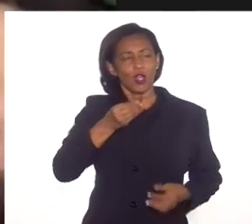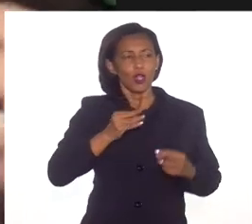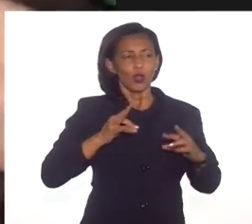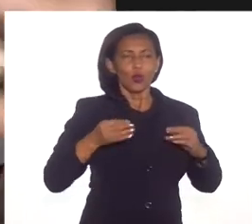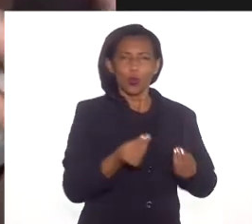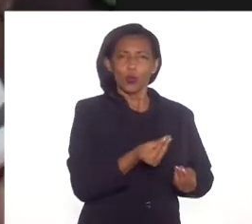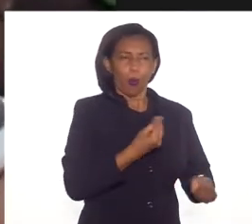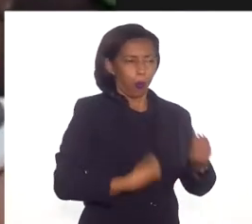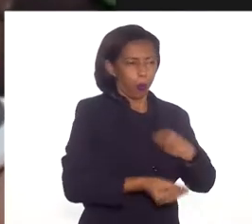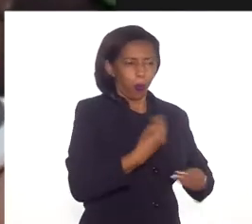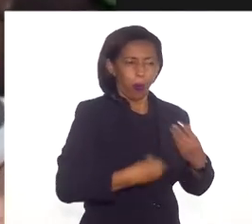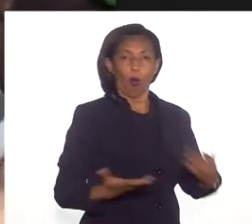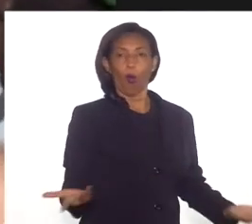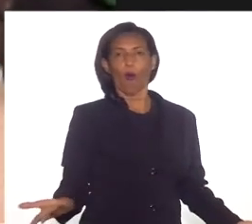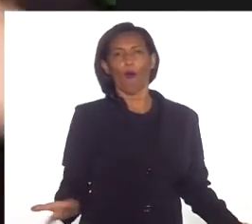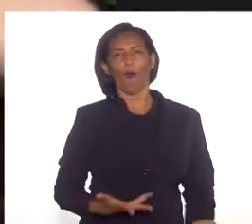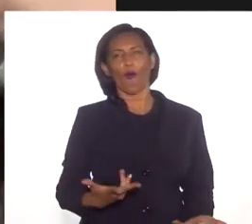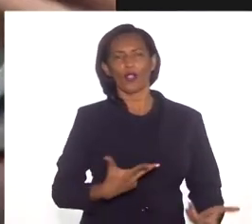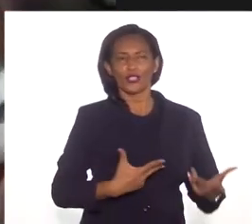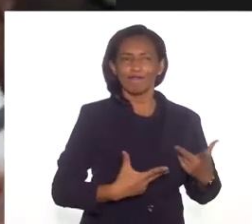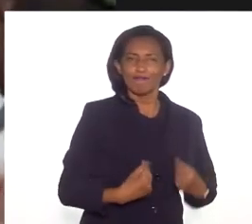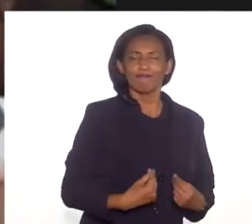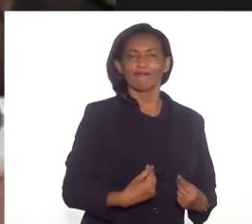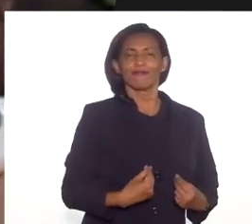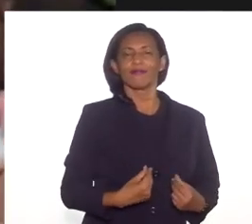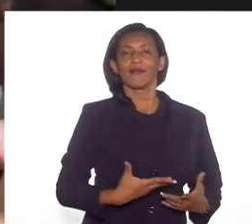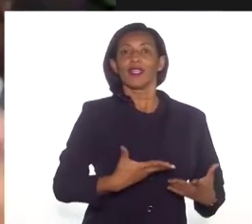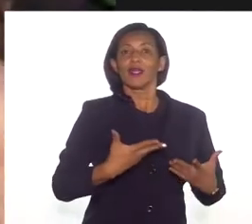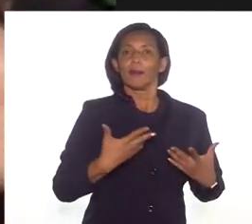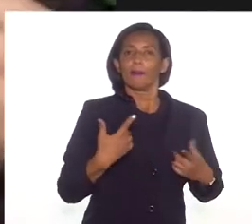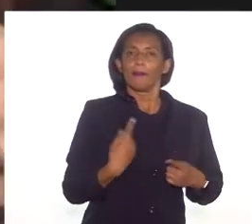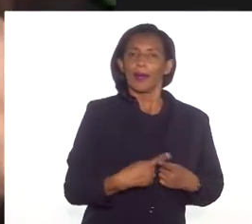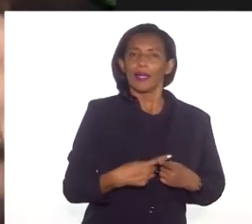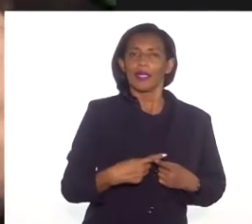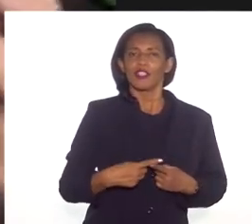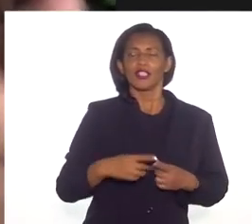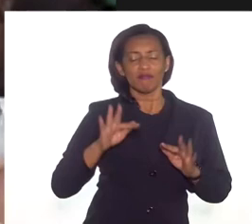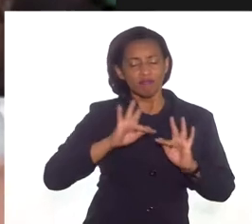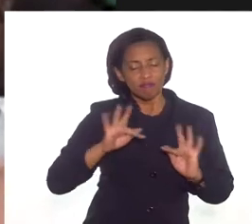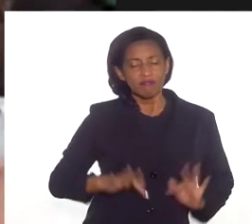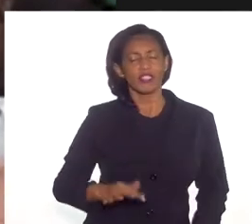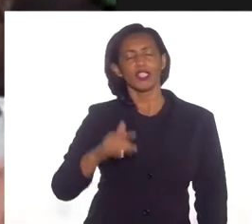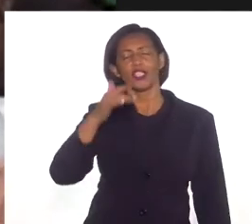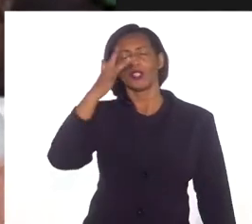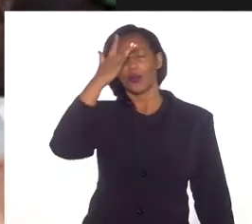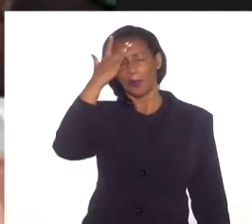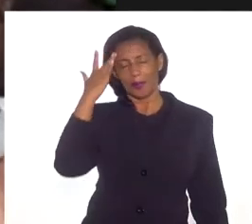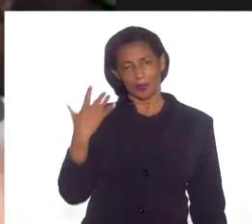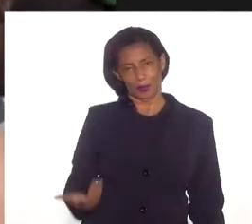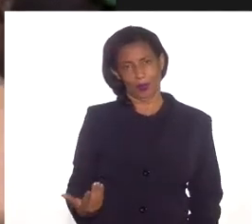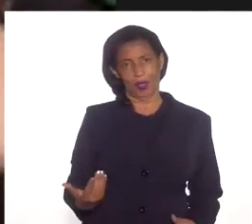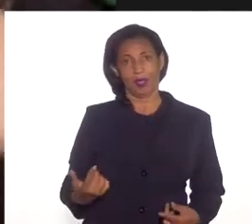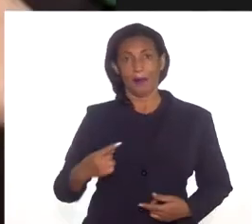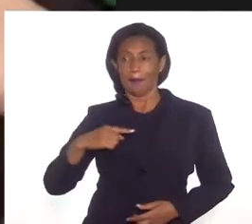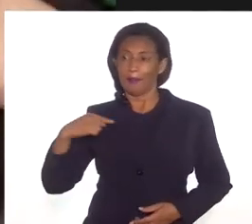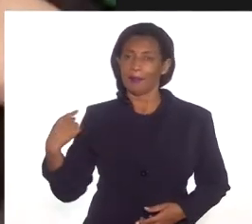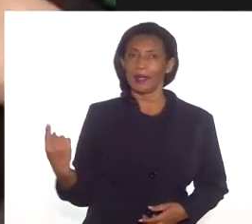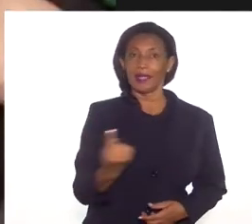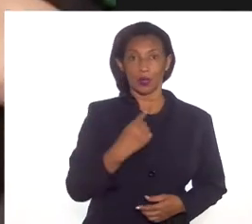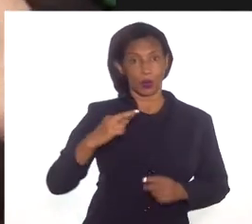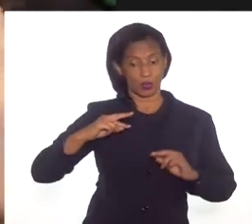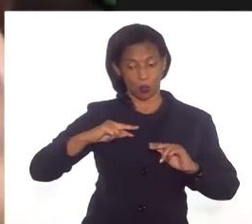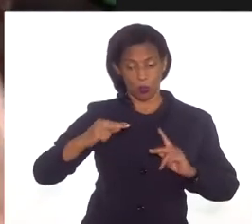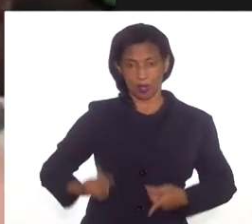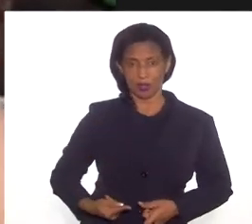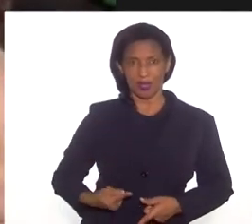que nos são presenteadas nesse momento, nos oferecidas, para que a gente se realize como pessoa, para que a